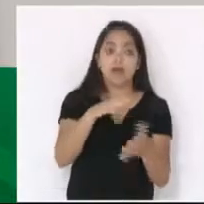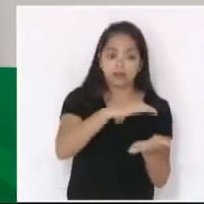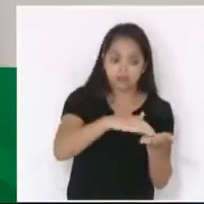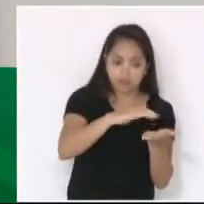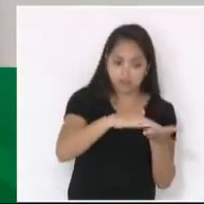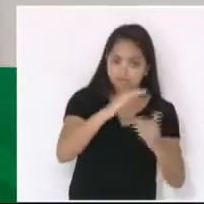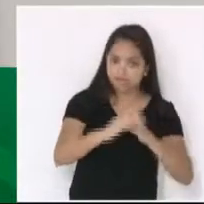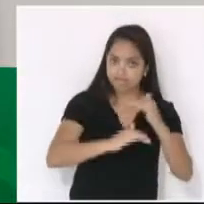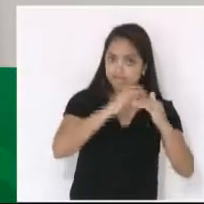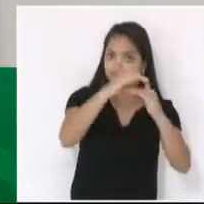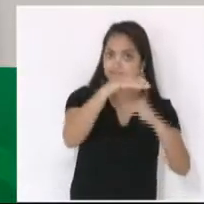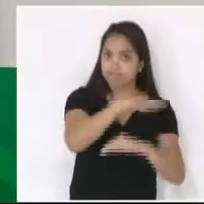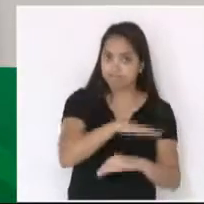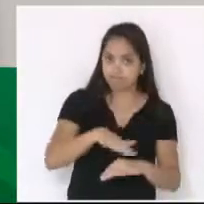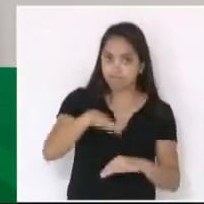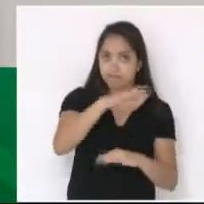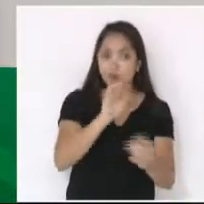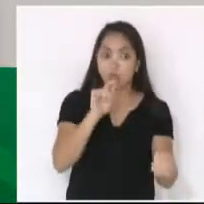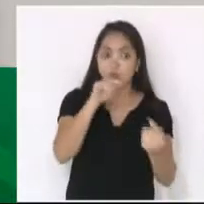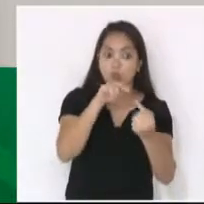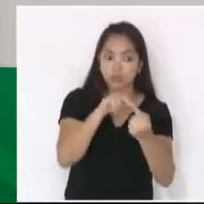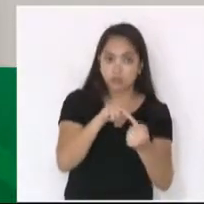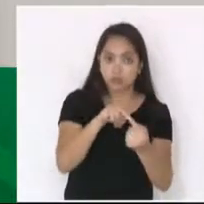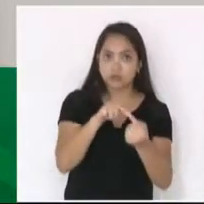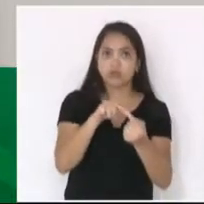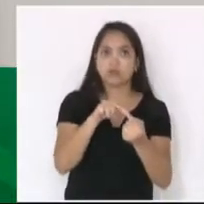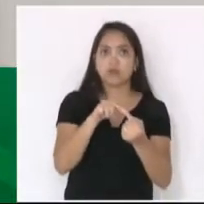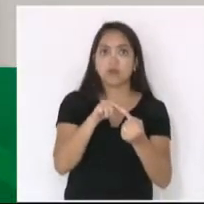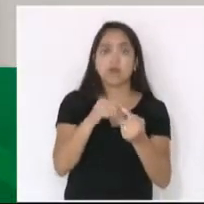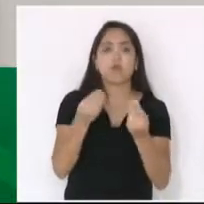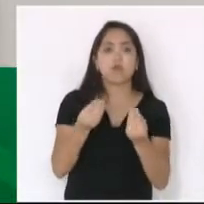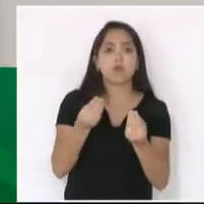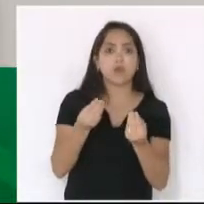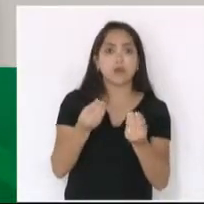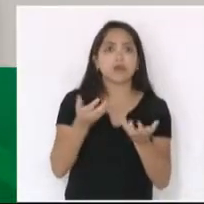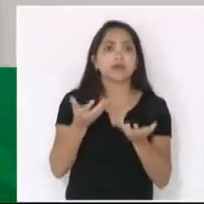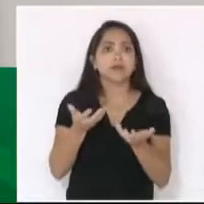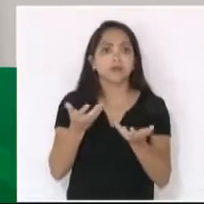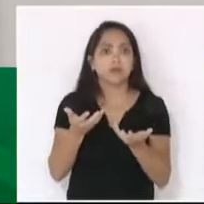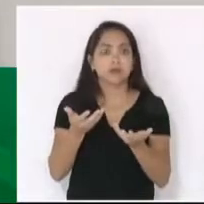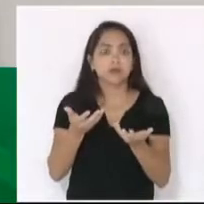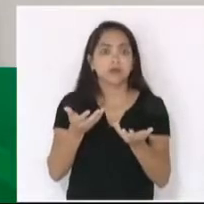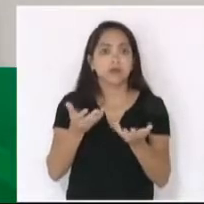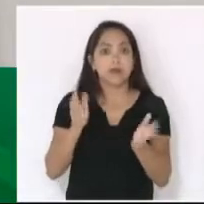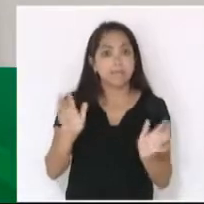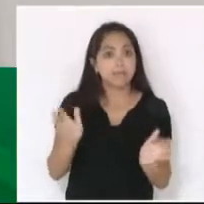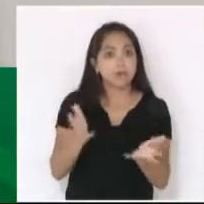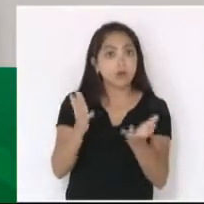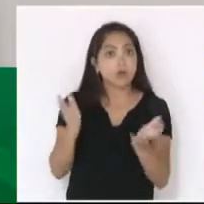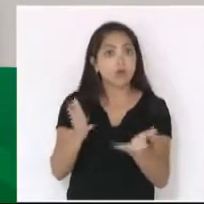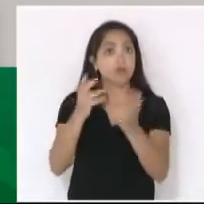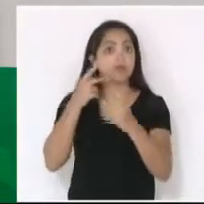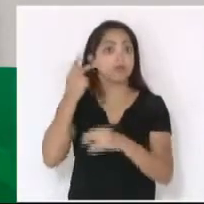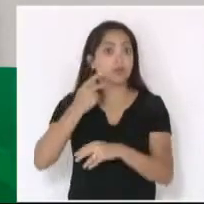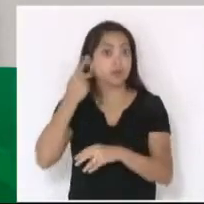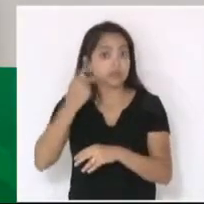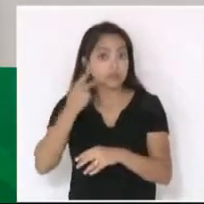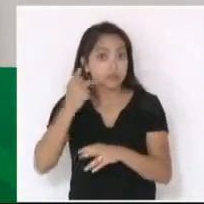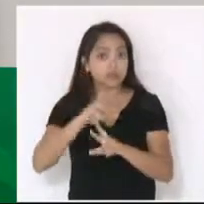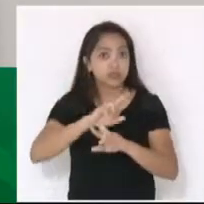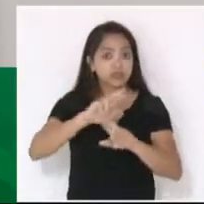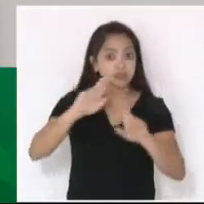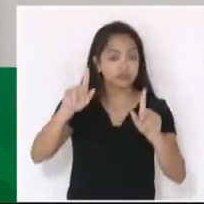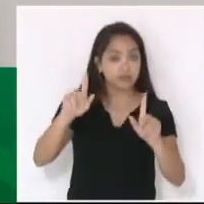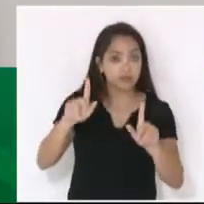secretarias de desenvolvimento Regional o que que pretende o governo promover políticas diferenciadas